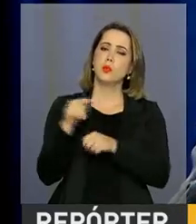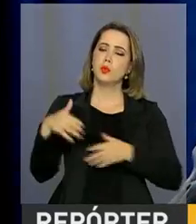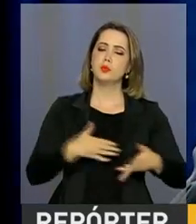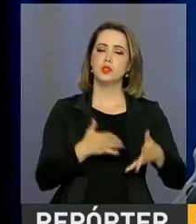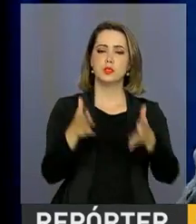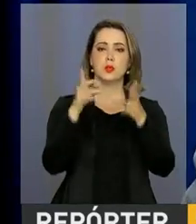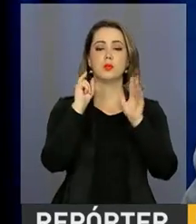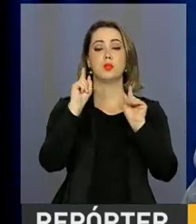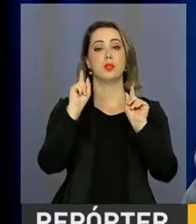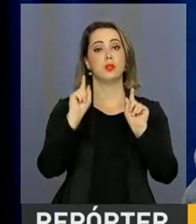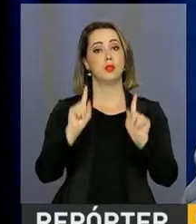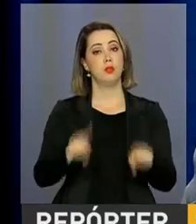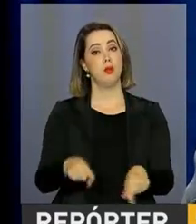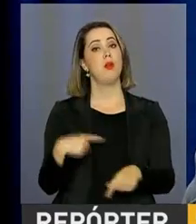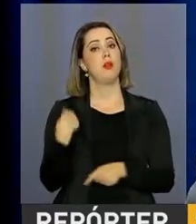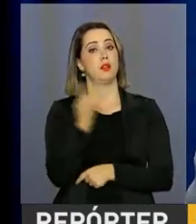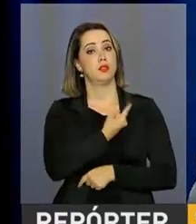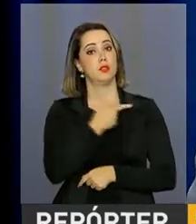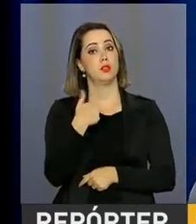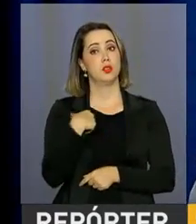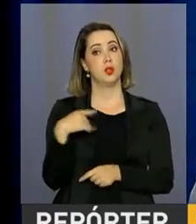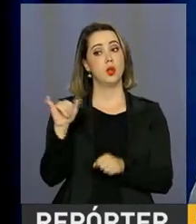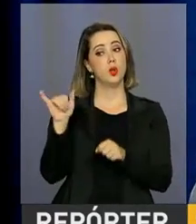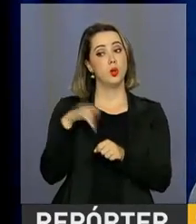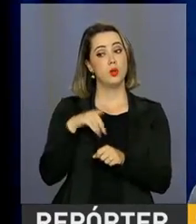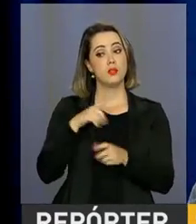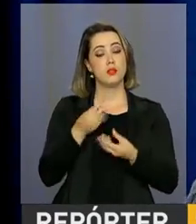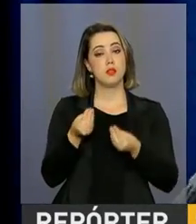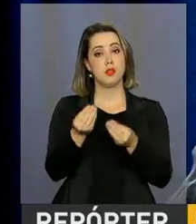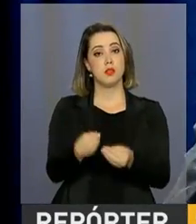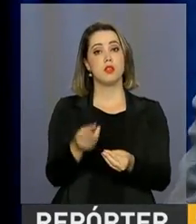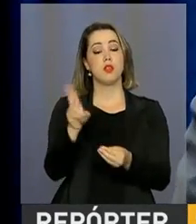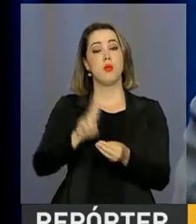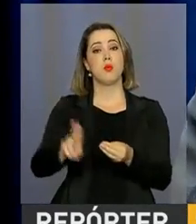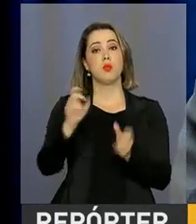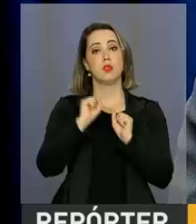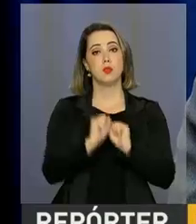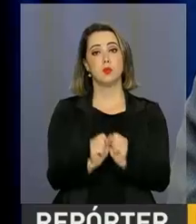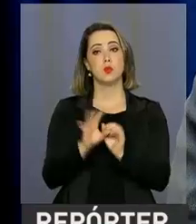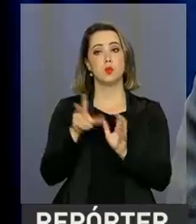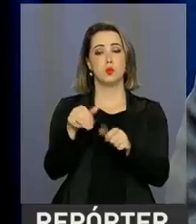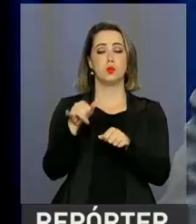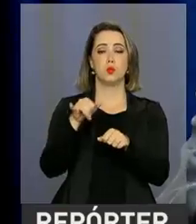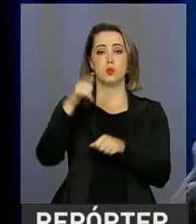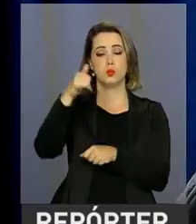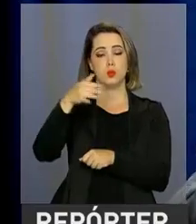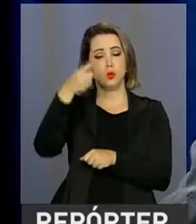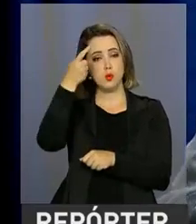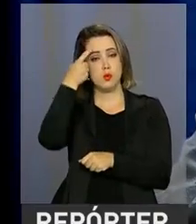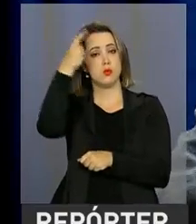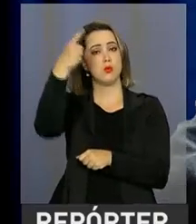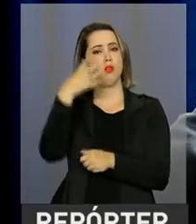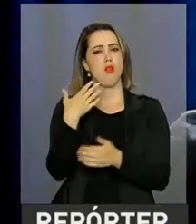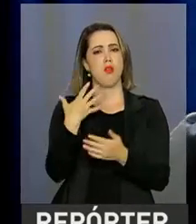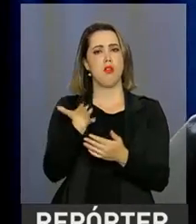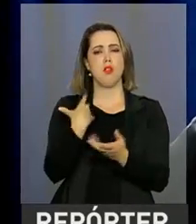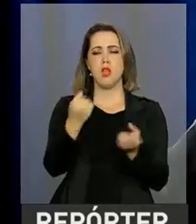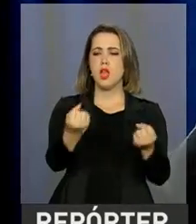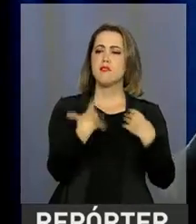nós ao terminá-la instrumentos intelectualmente com todo o aporte que virá dos